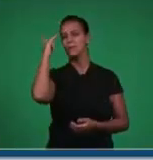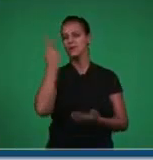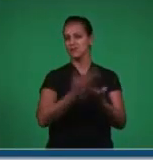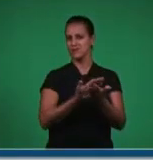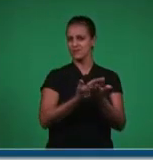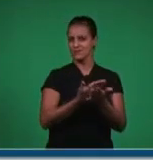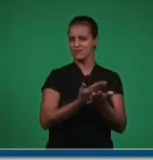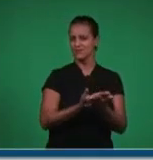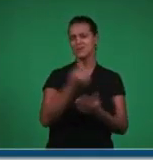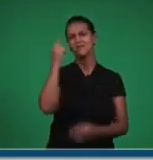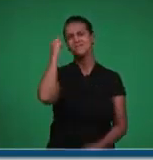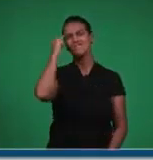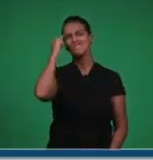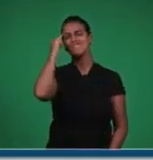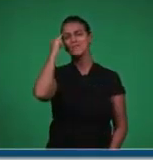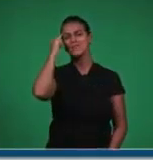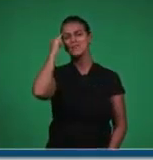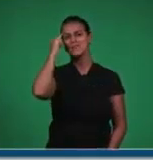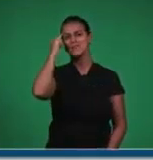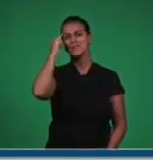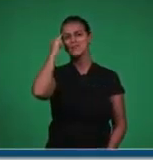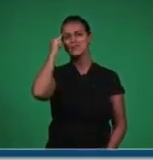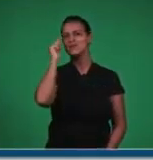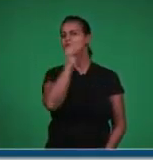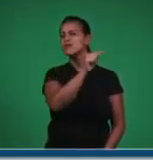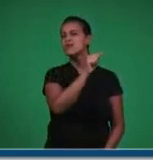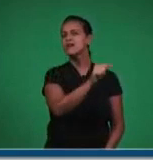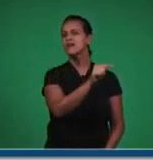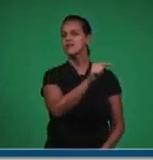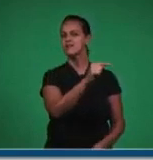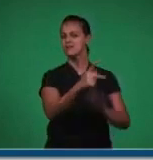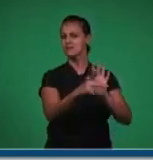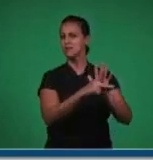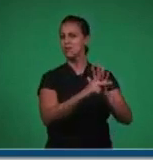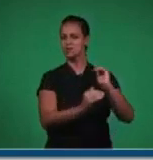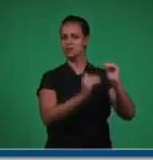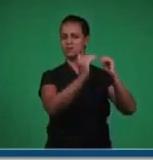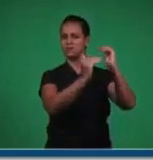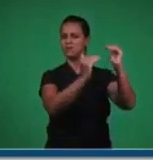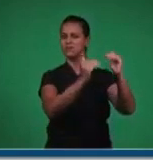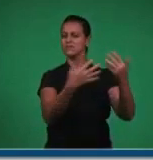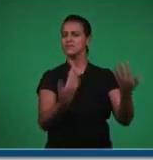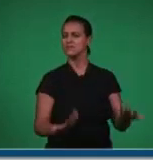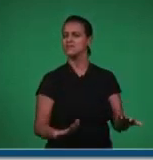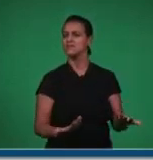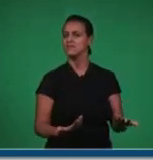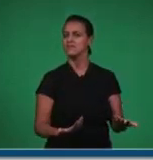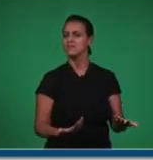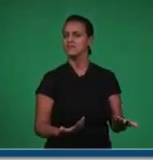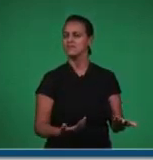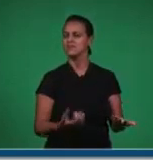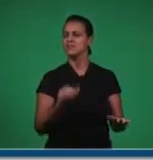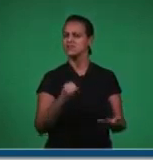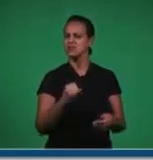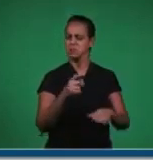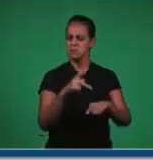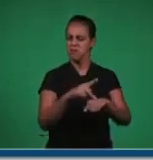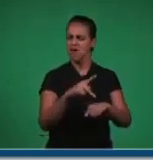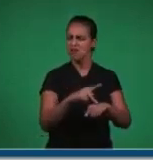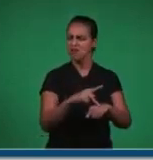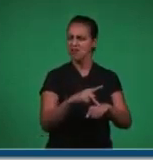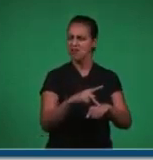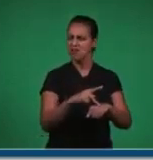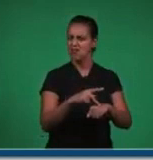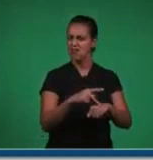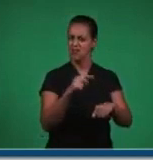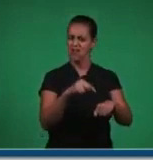pensando exatamente nisso que a ciência acabou de dizer. Teria a pedra dado origem àquela